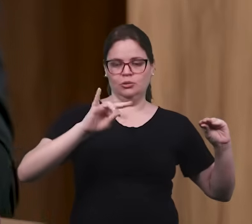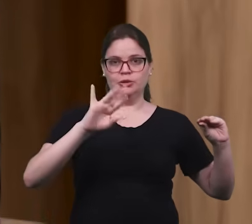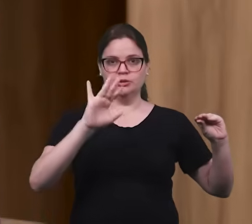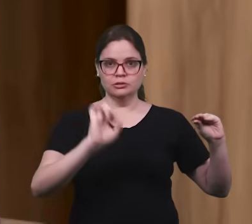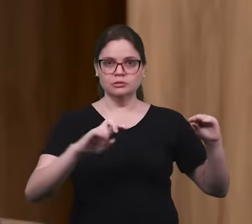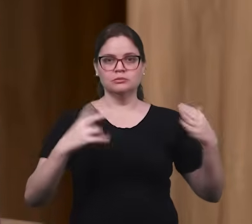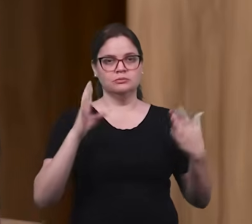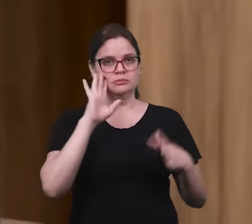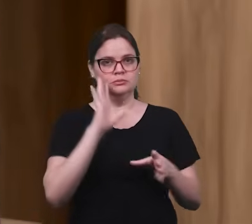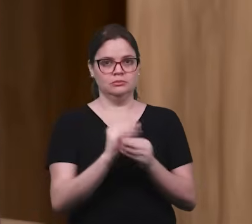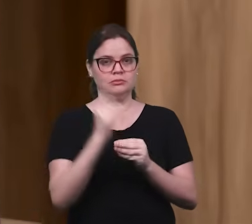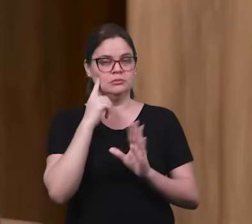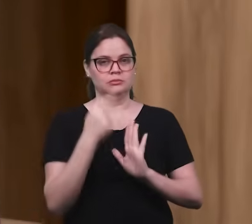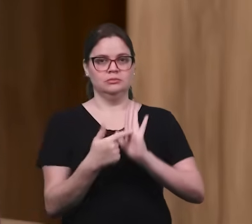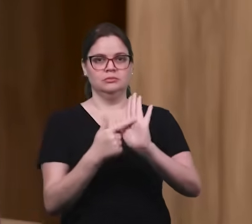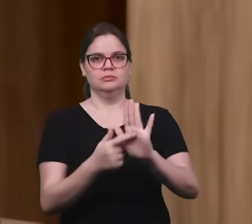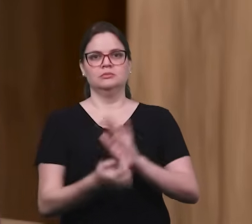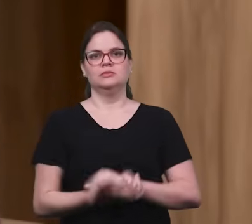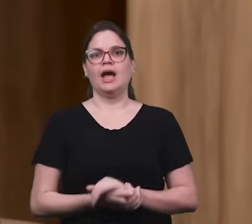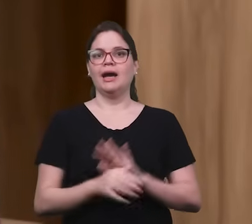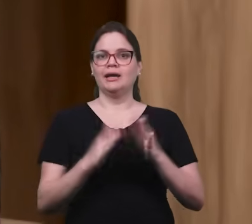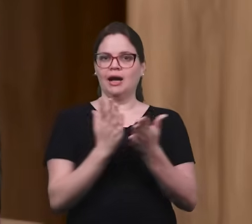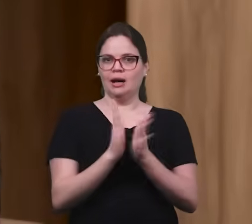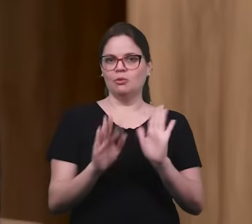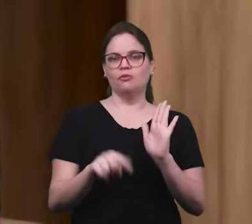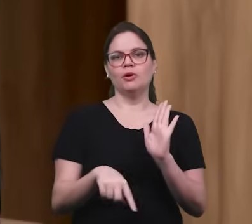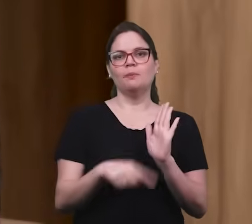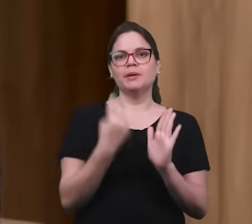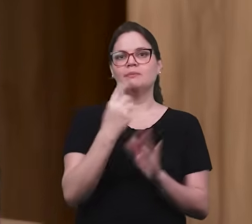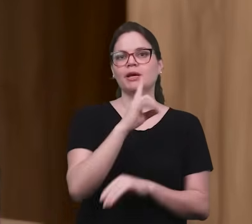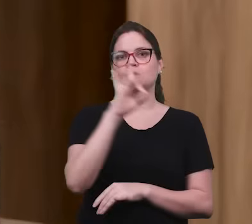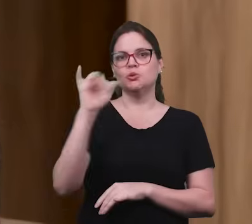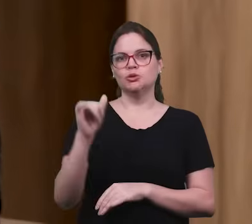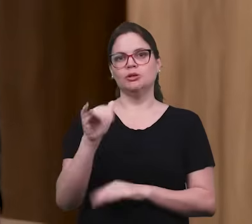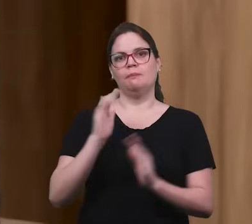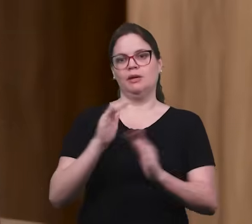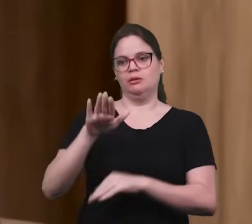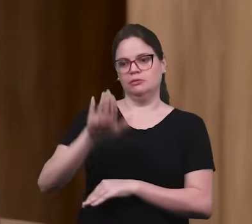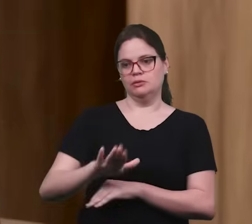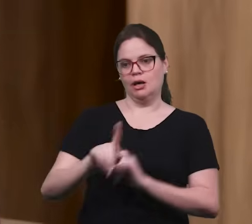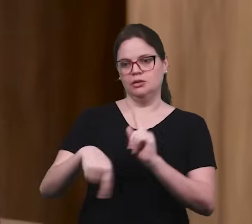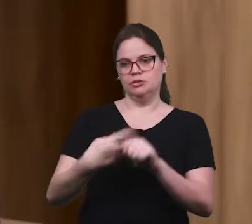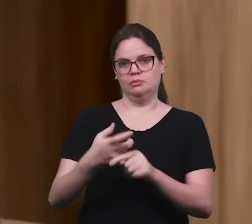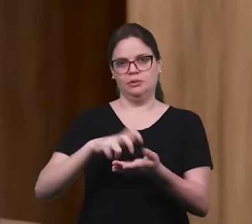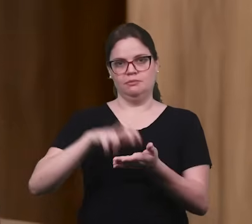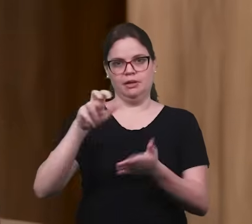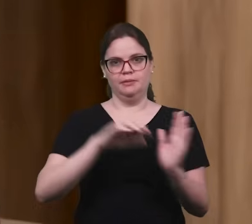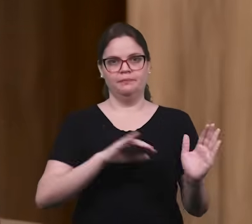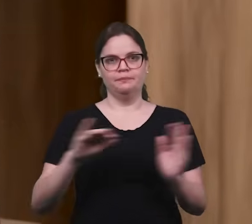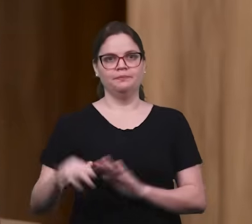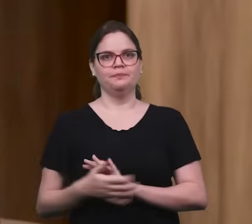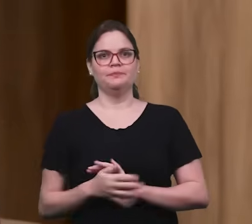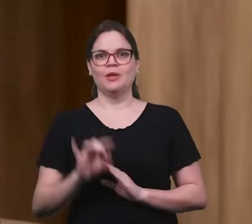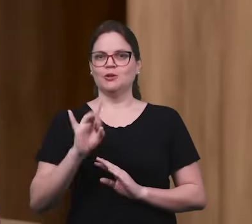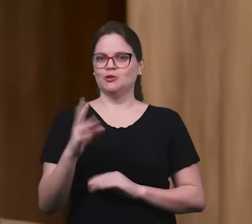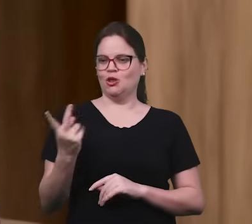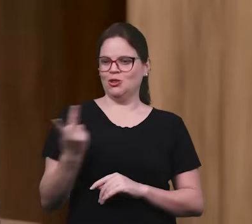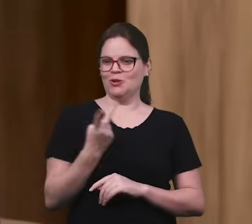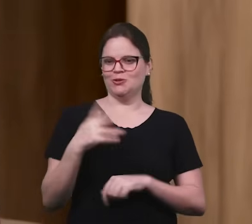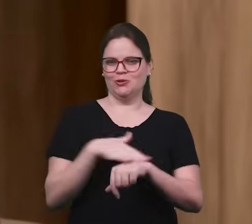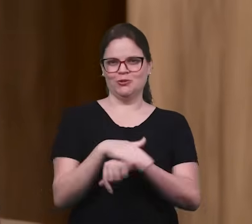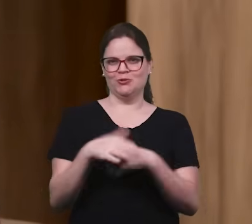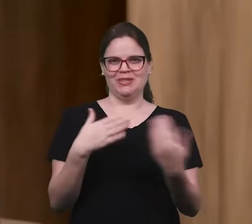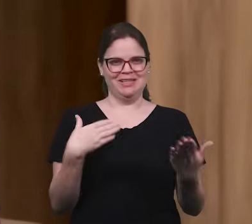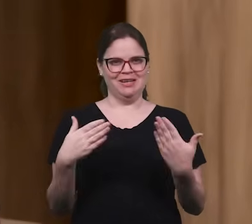relato bíblico da criação do primeiro dia. E aí, para não ficar apenas nós dois conversando